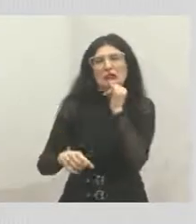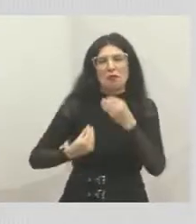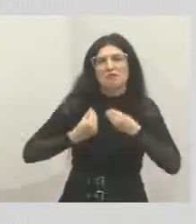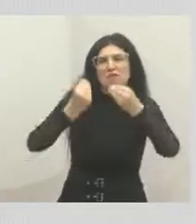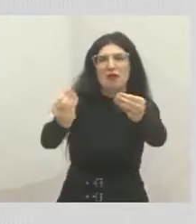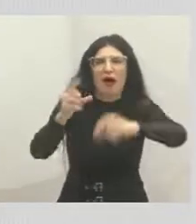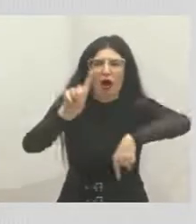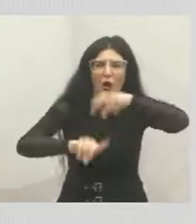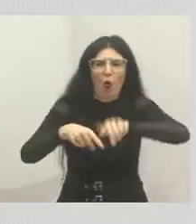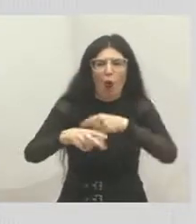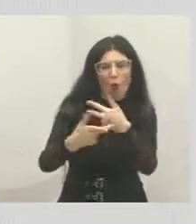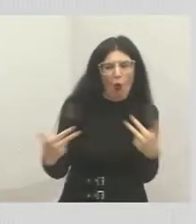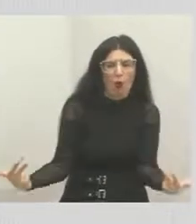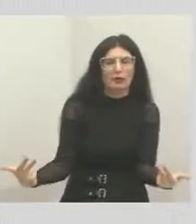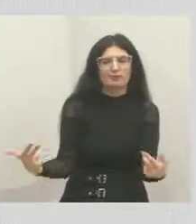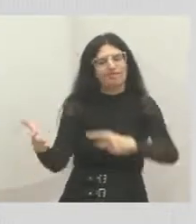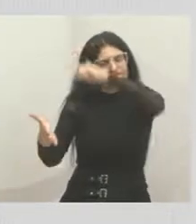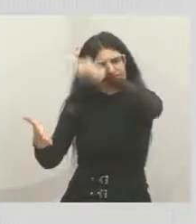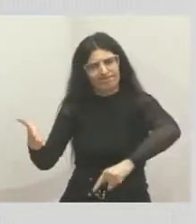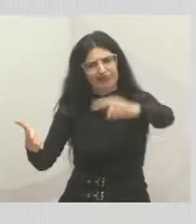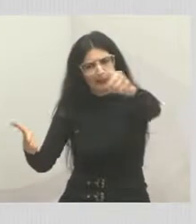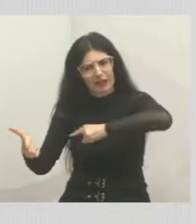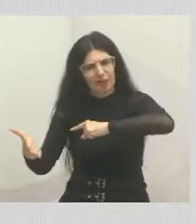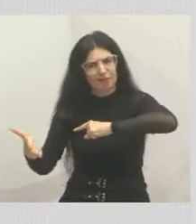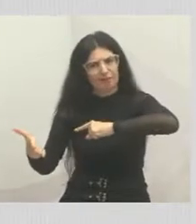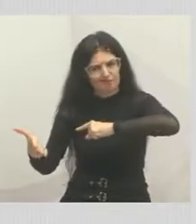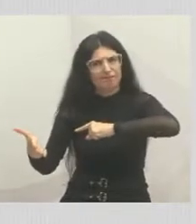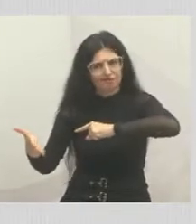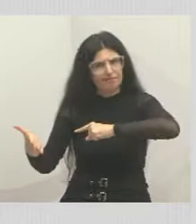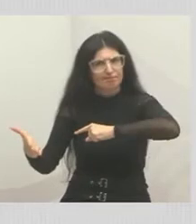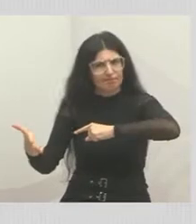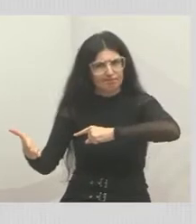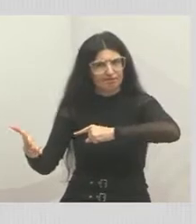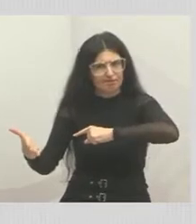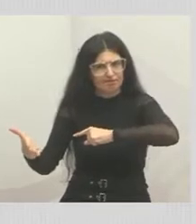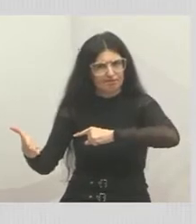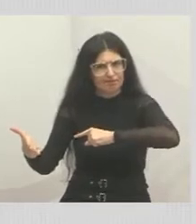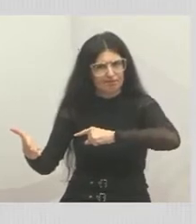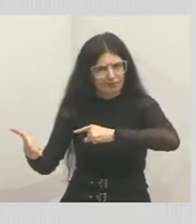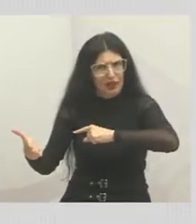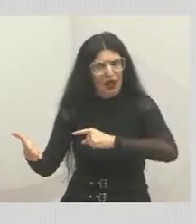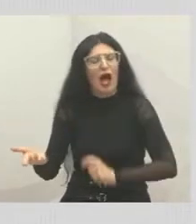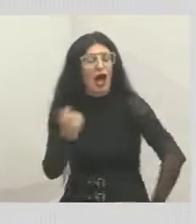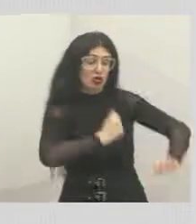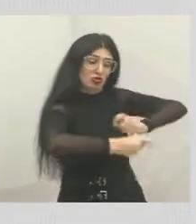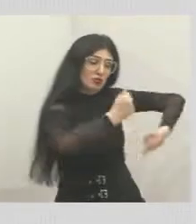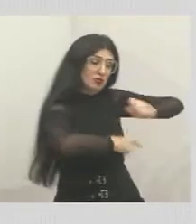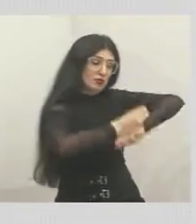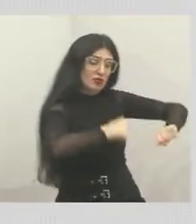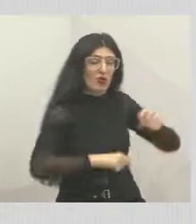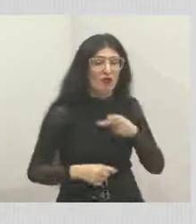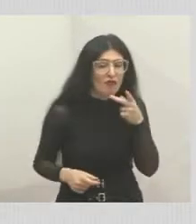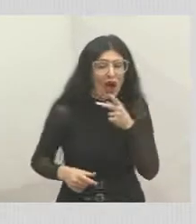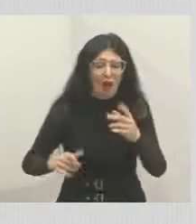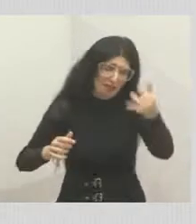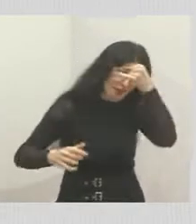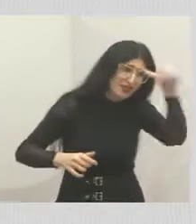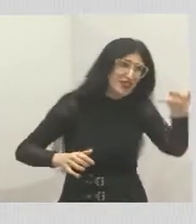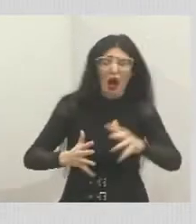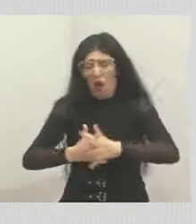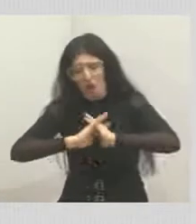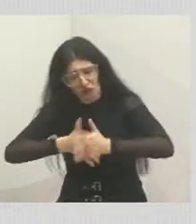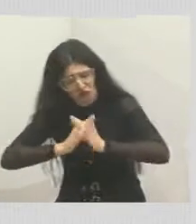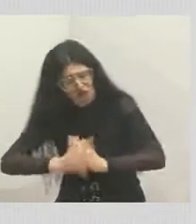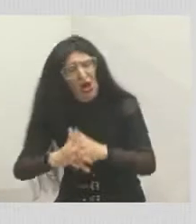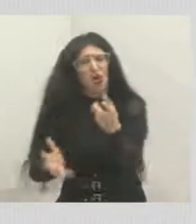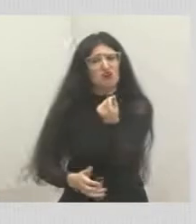material, ele é cancelado pela Secretaria Gestora por não ter conclusão do serviço de um ano para outro. Então,